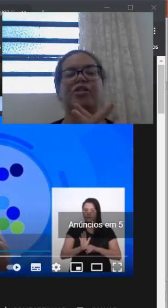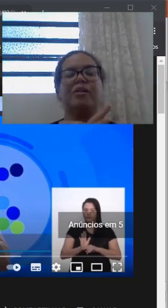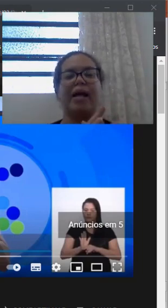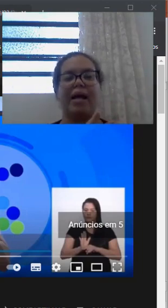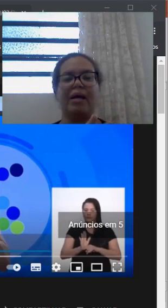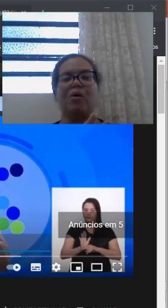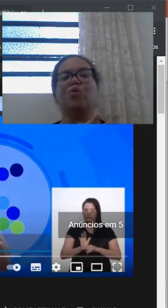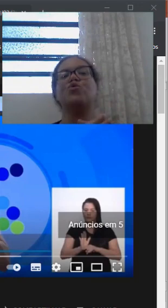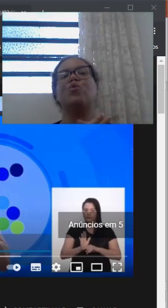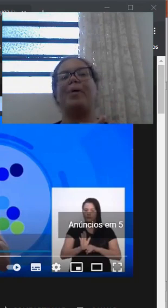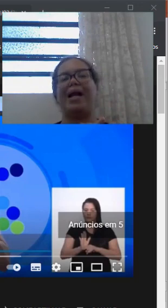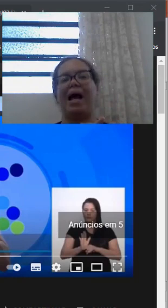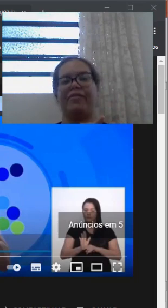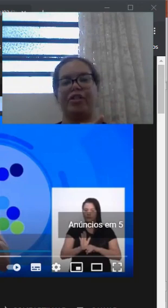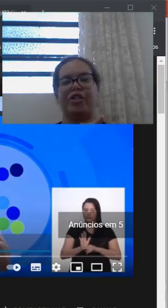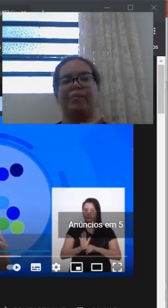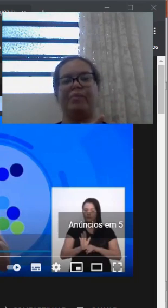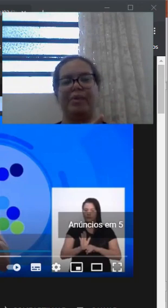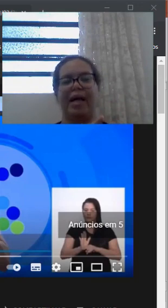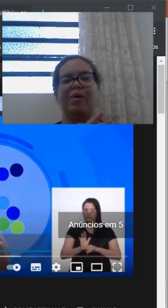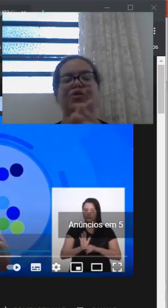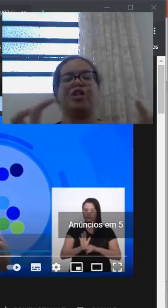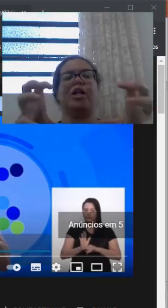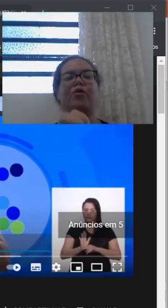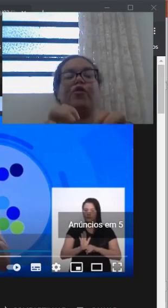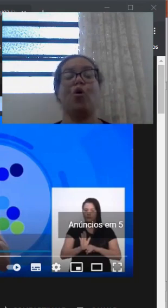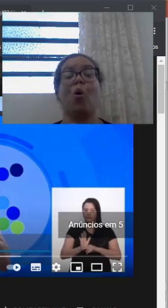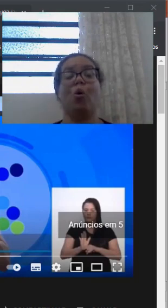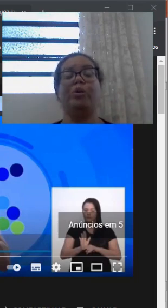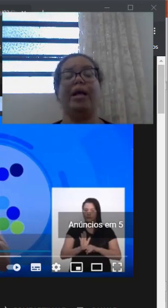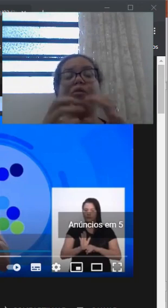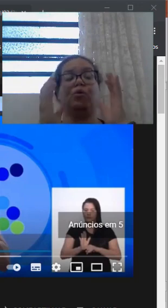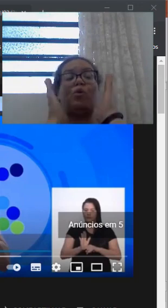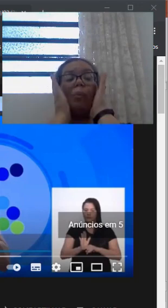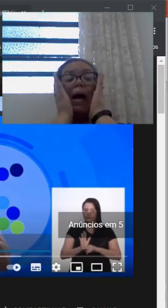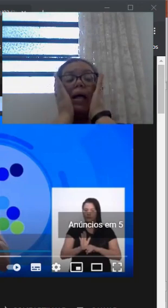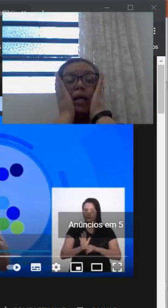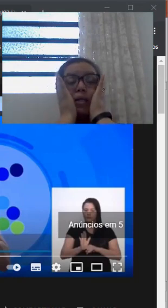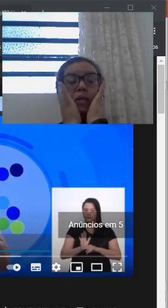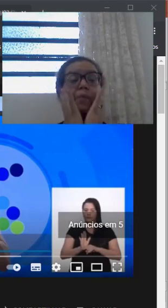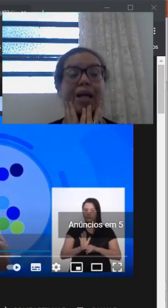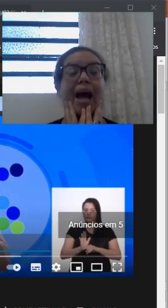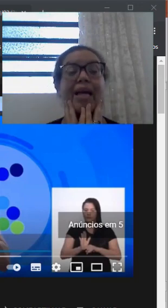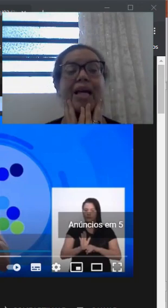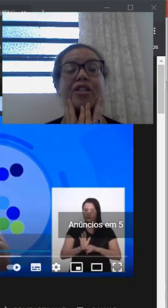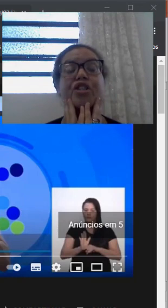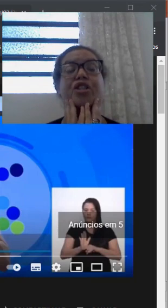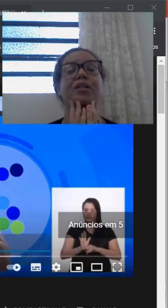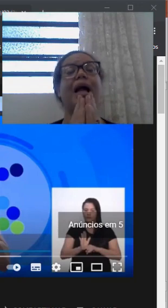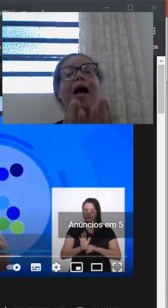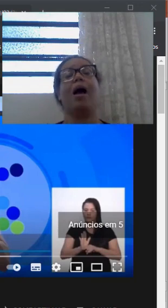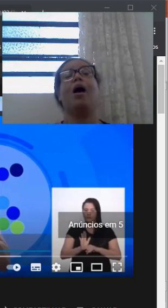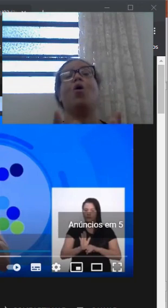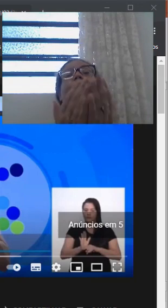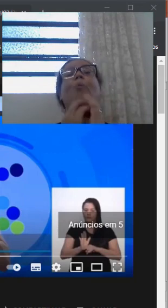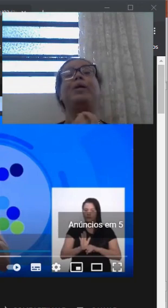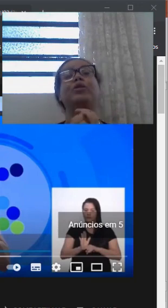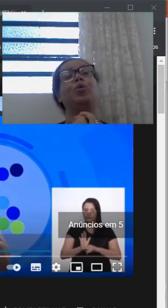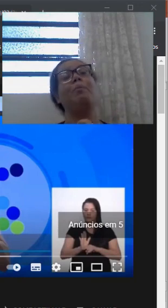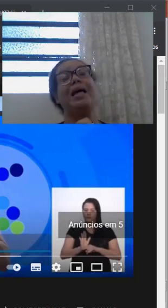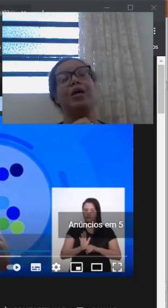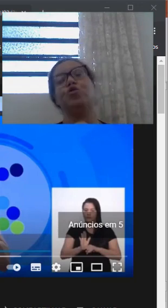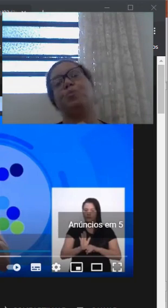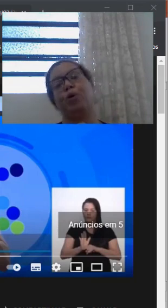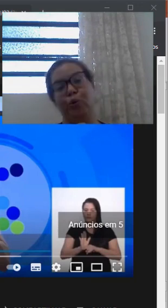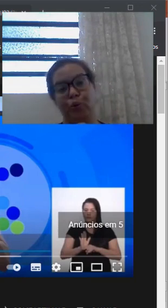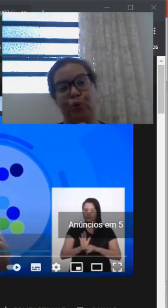a gente tem o superávit, né? O dinheiro ficou dentro do país. E aí a gente está